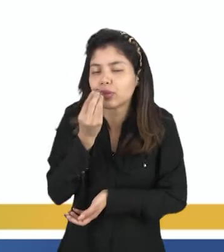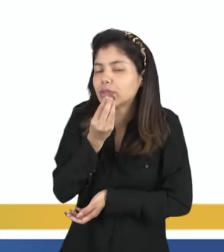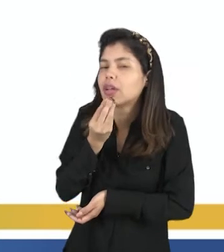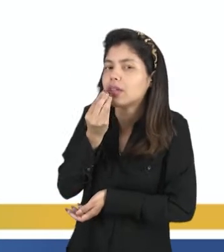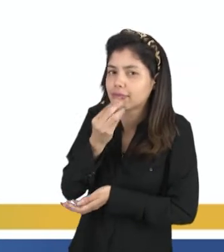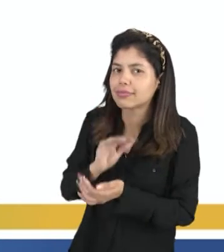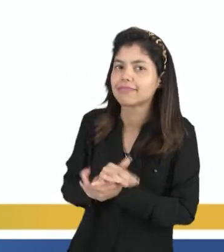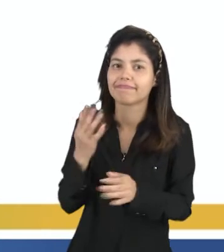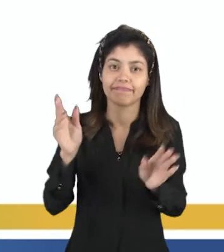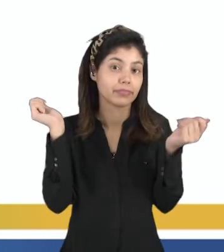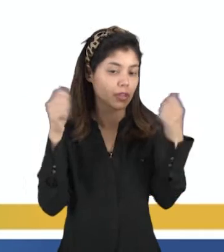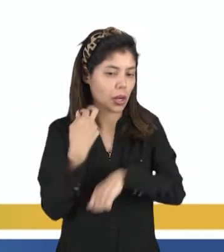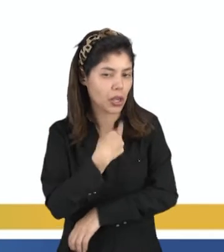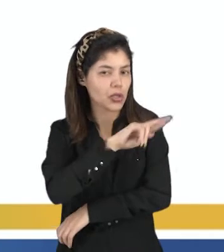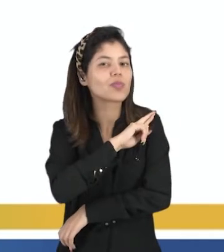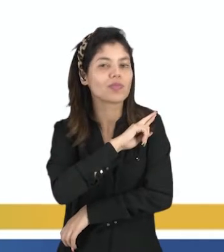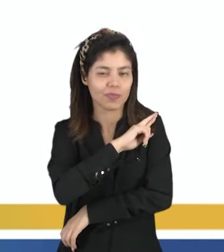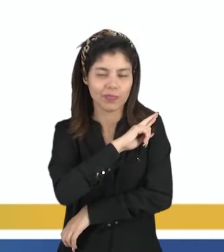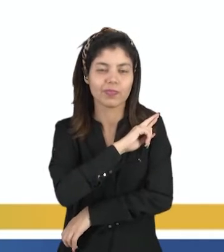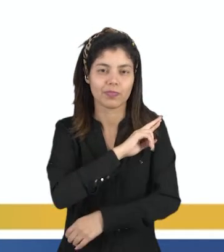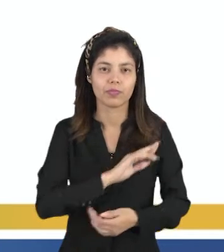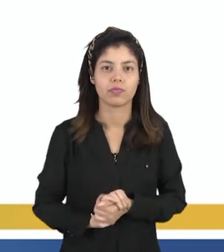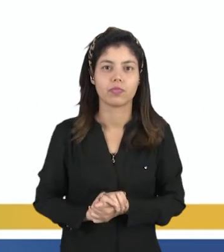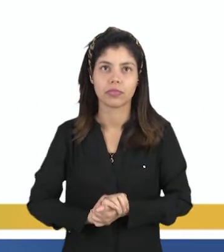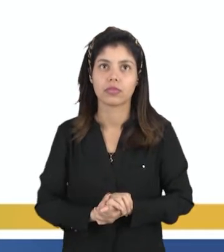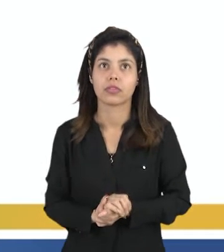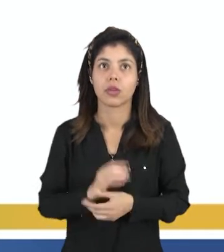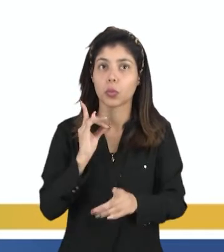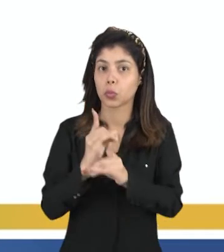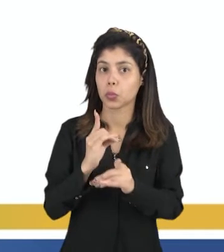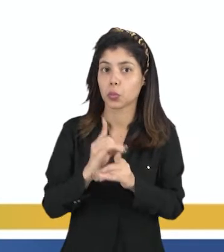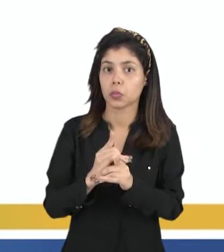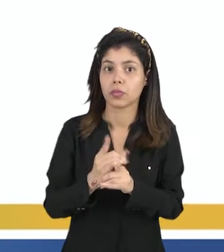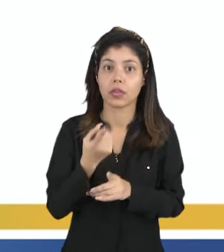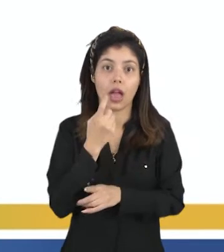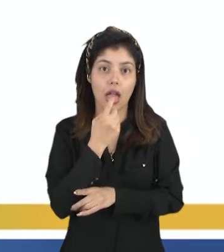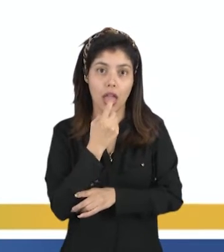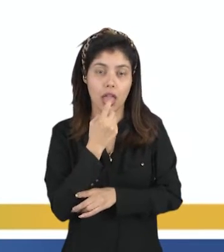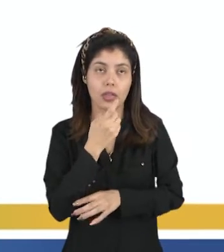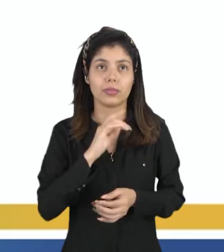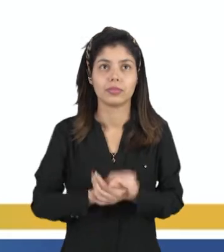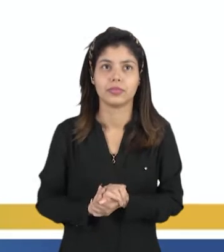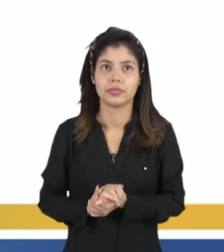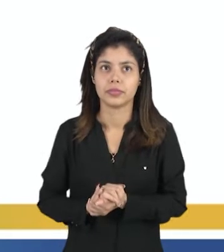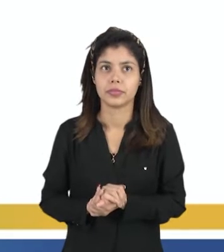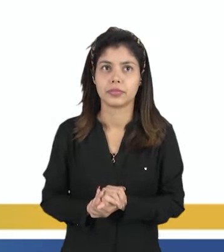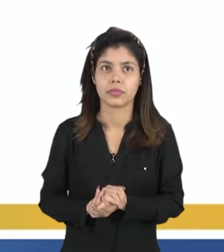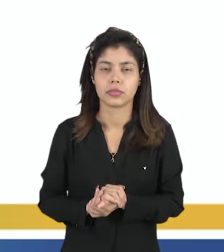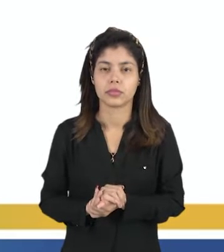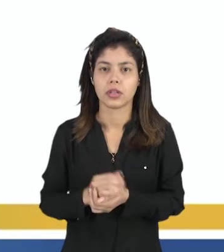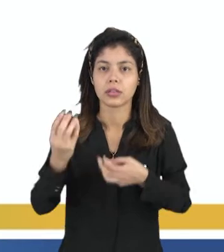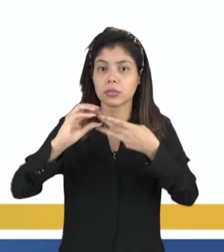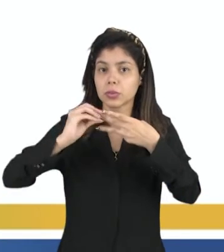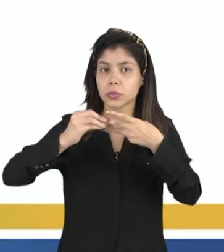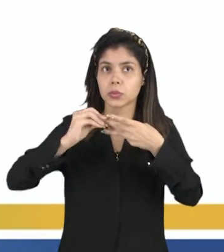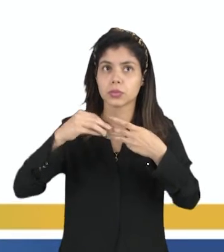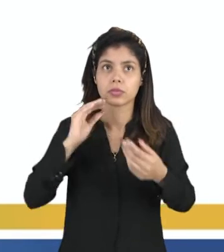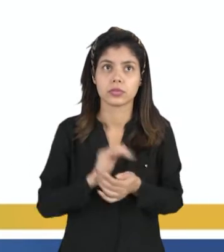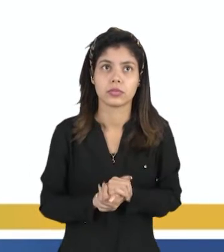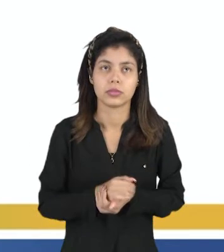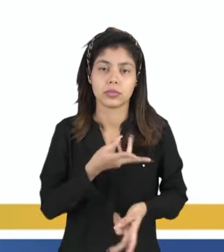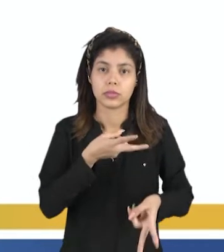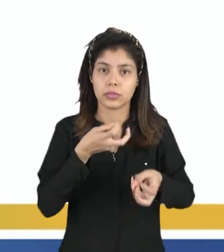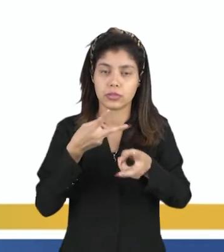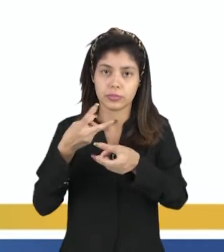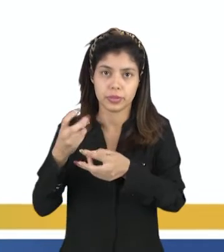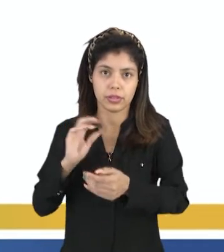gustativas, elas são responsáveis, né? Elas se encontram na nossa língua e elas são células responsáveis pela